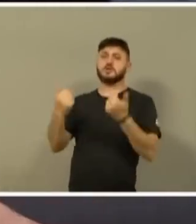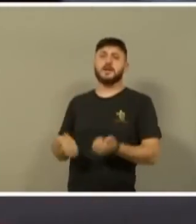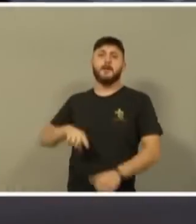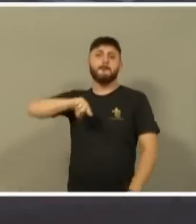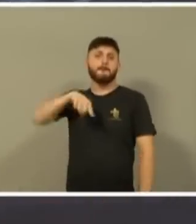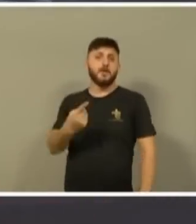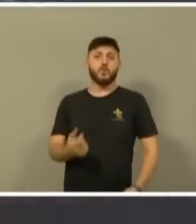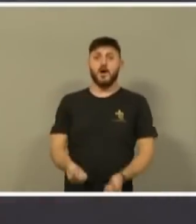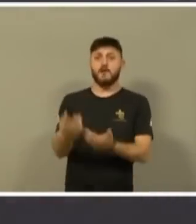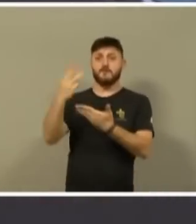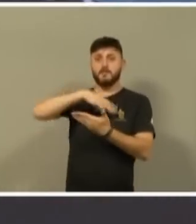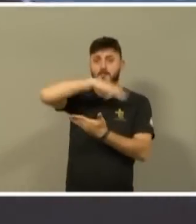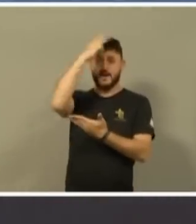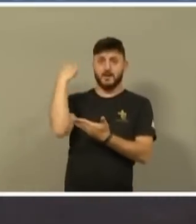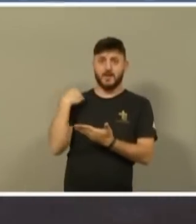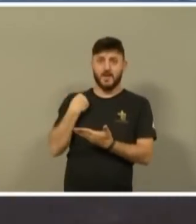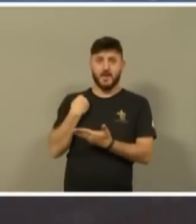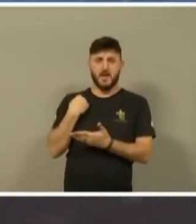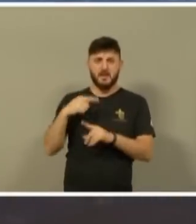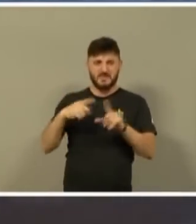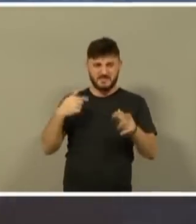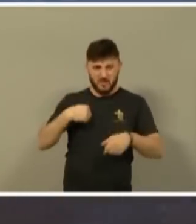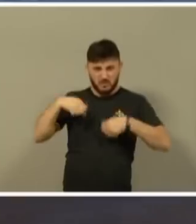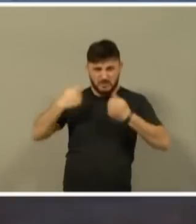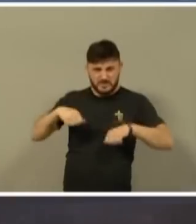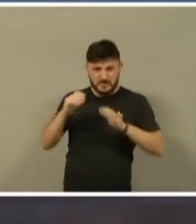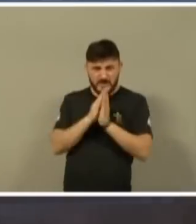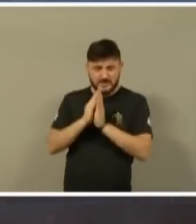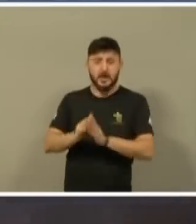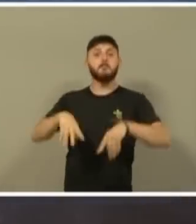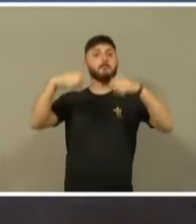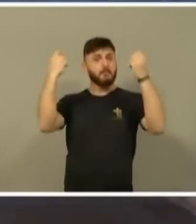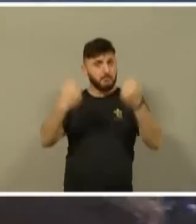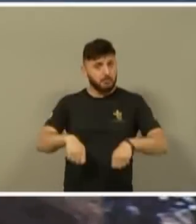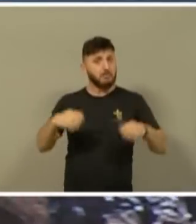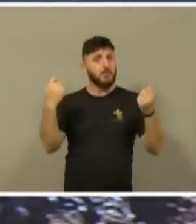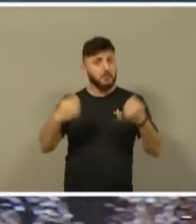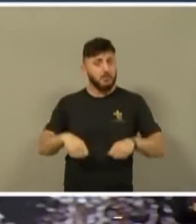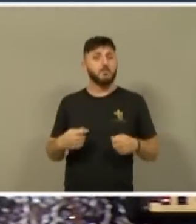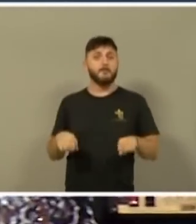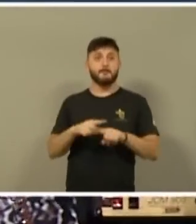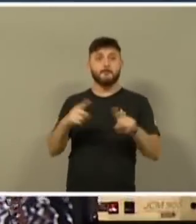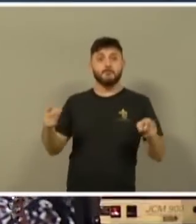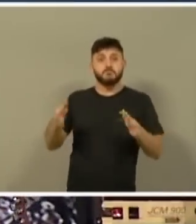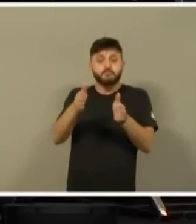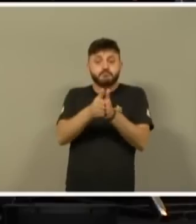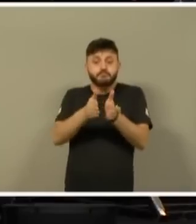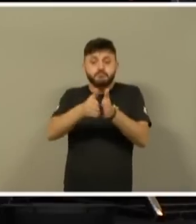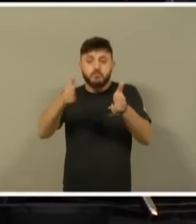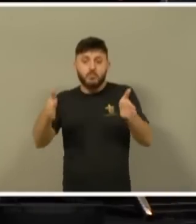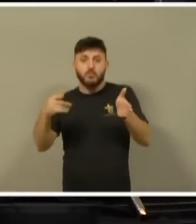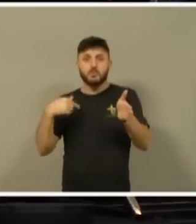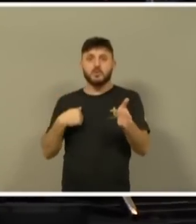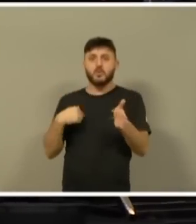ave-marias, então eu não devo rezar? Deve. Só que nesse momento, a oração vocal geralmente